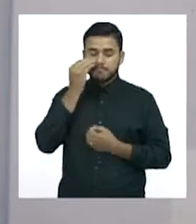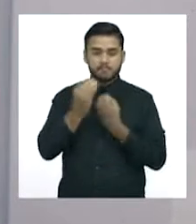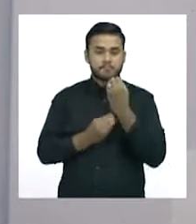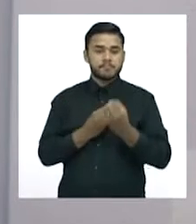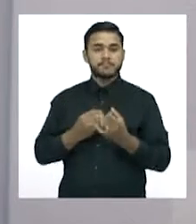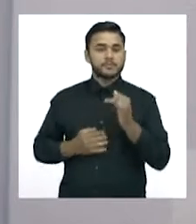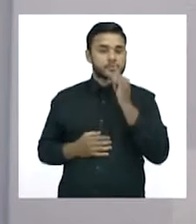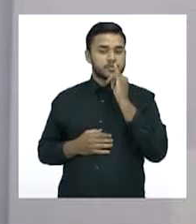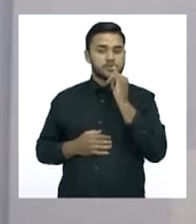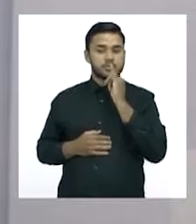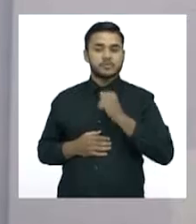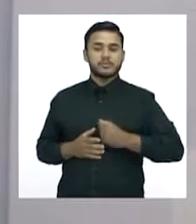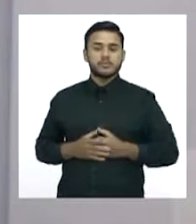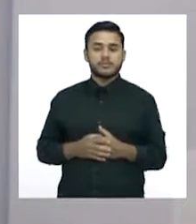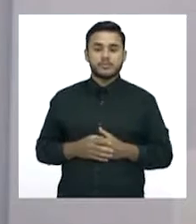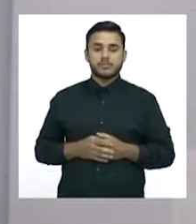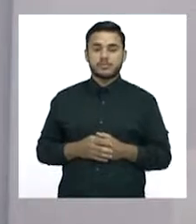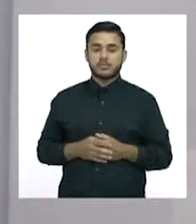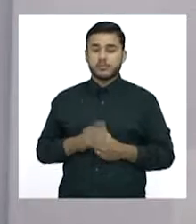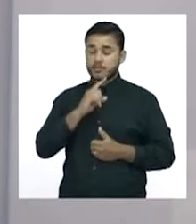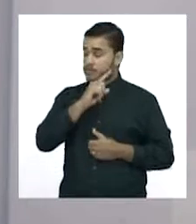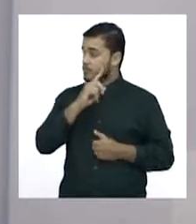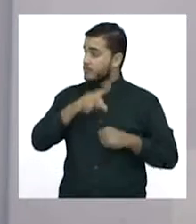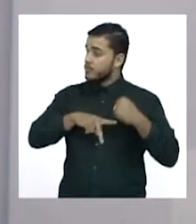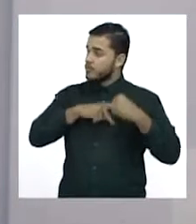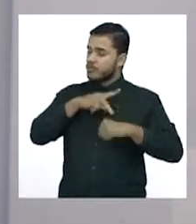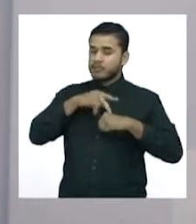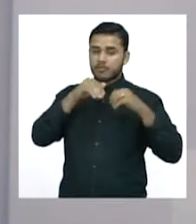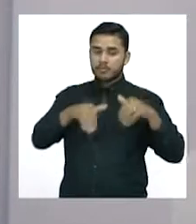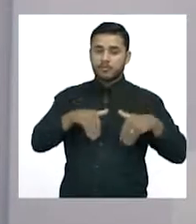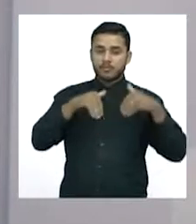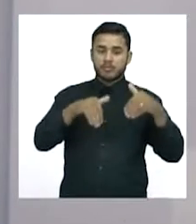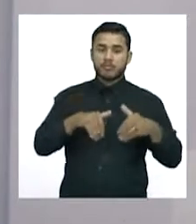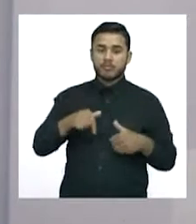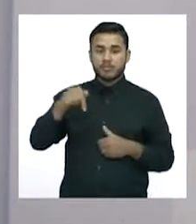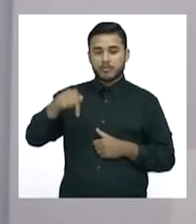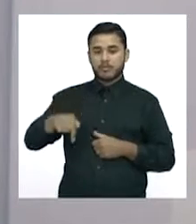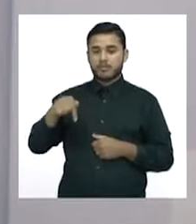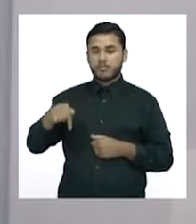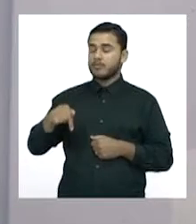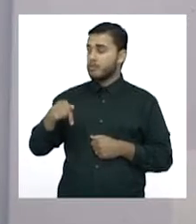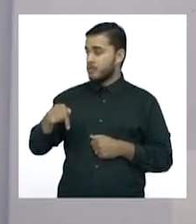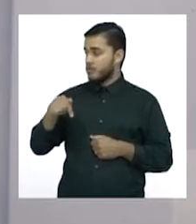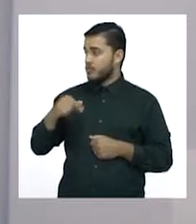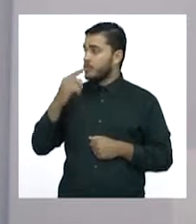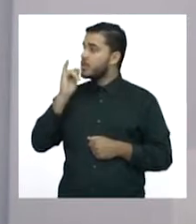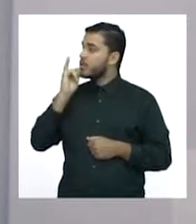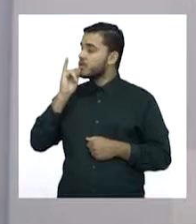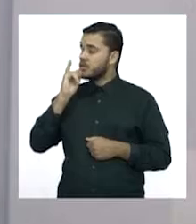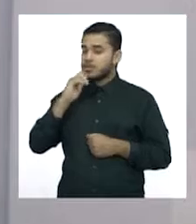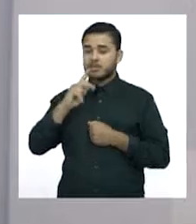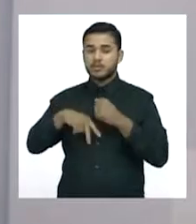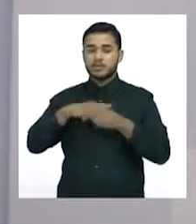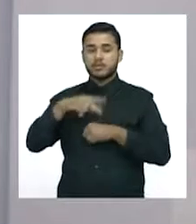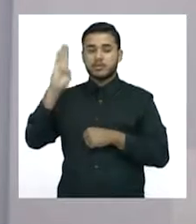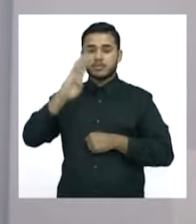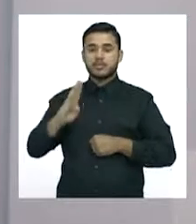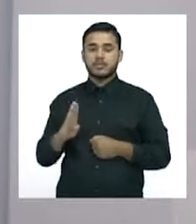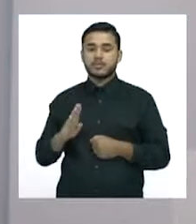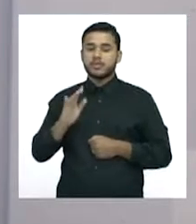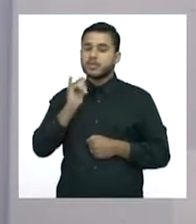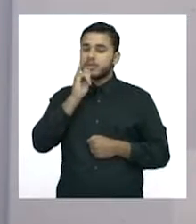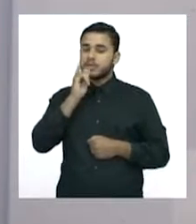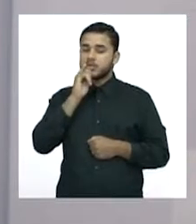gente pode colocar aqui o exemplo da Austrália. No Brasil a gente não faz mais controle de cães e gatos, por exemplo, mas tem outras